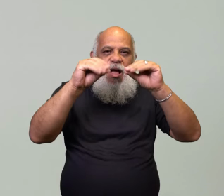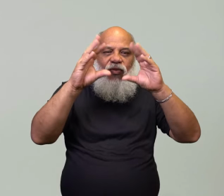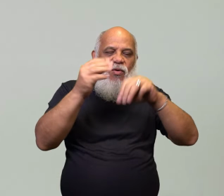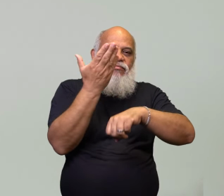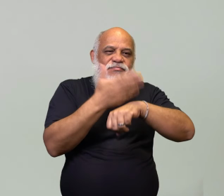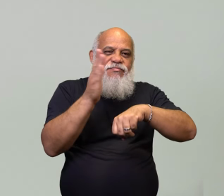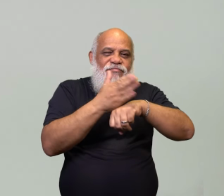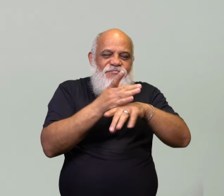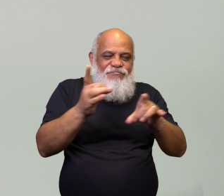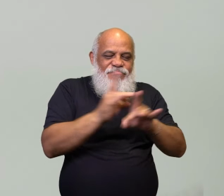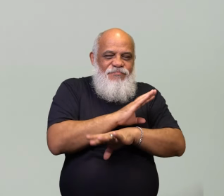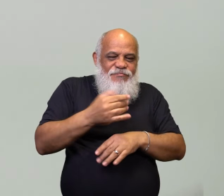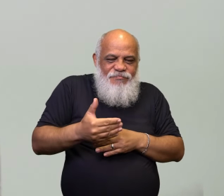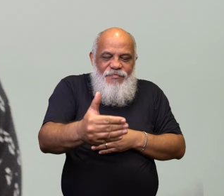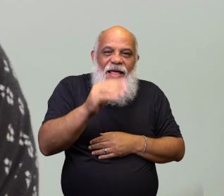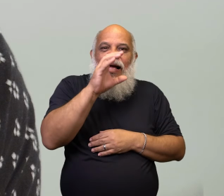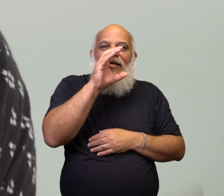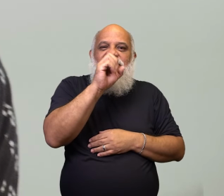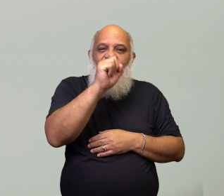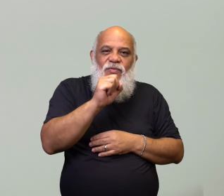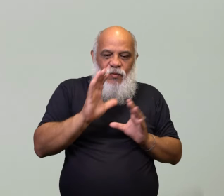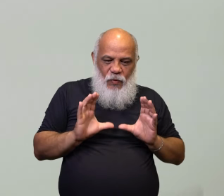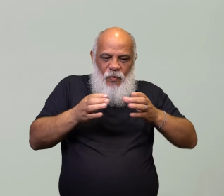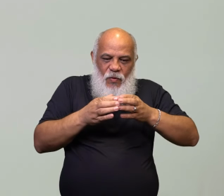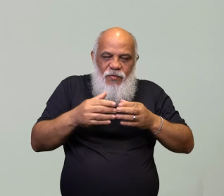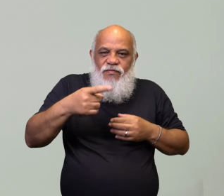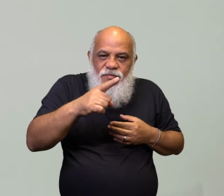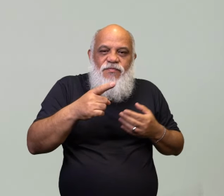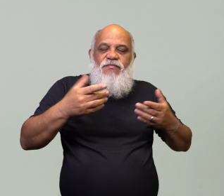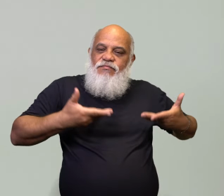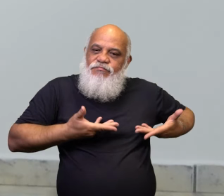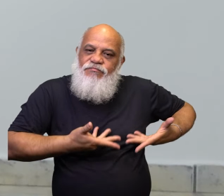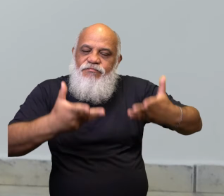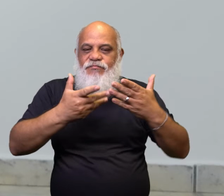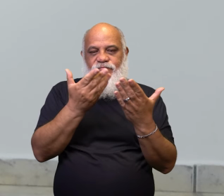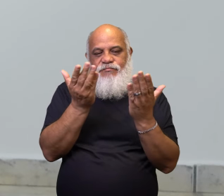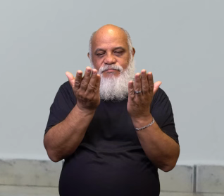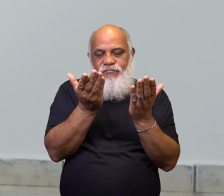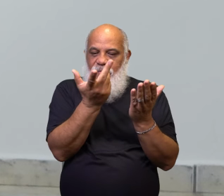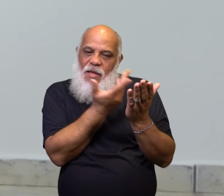sair dia de sábados, dia de sábados, para nós dançar e ser juntos.